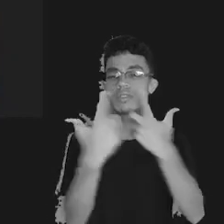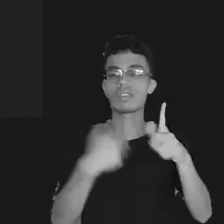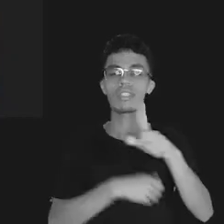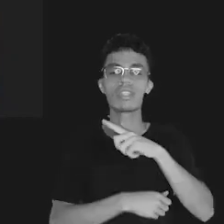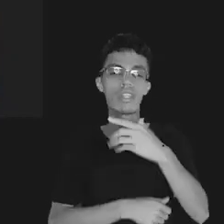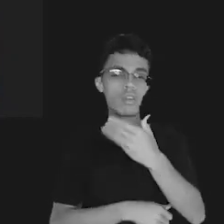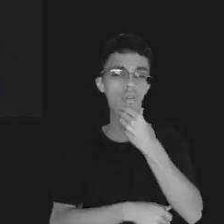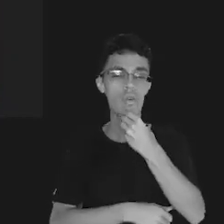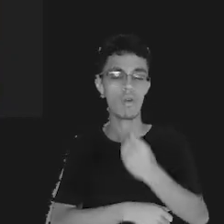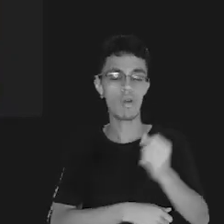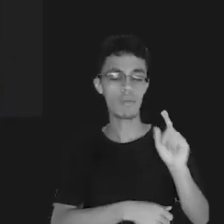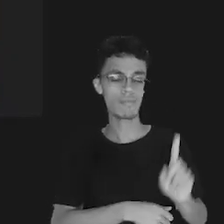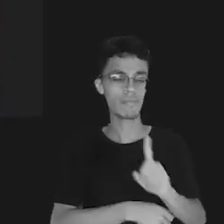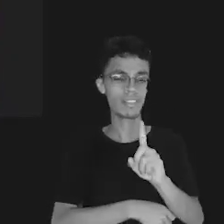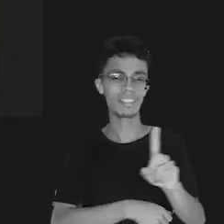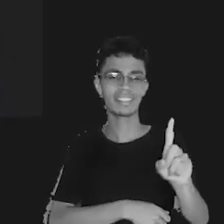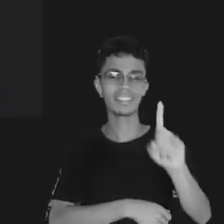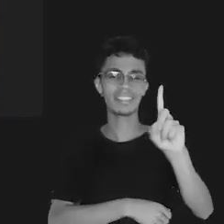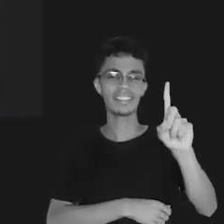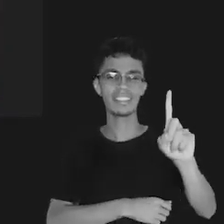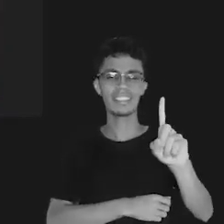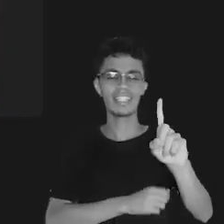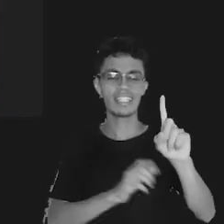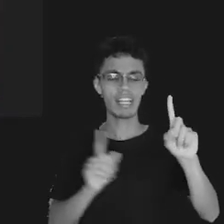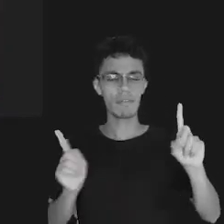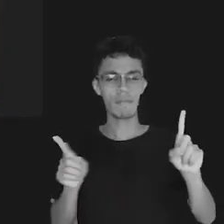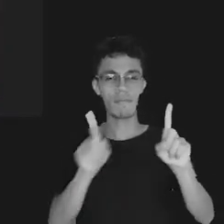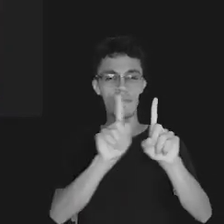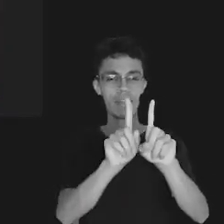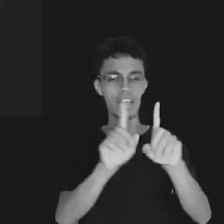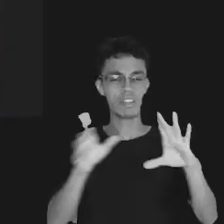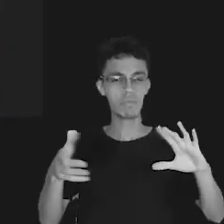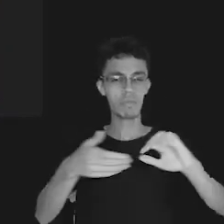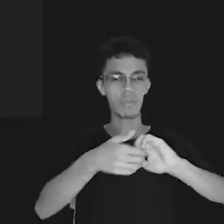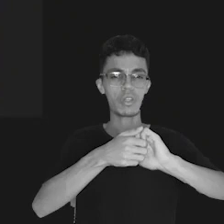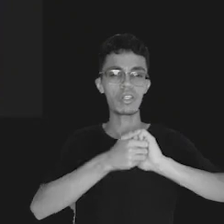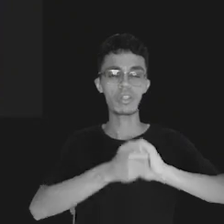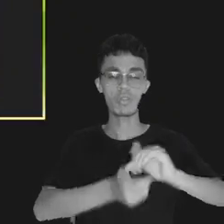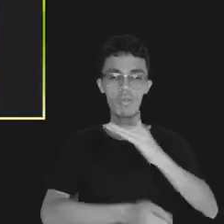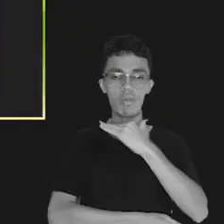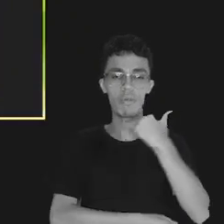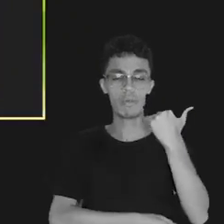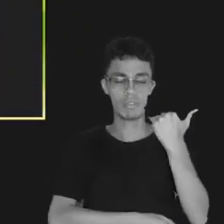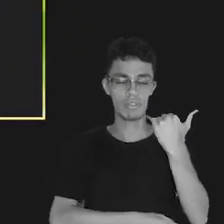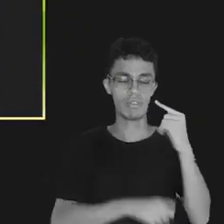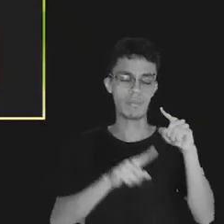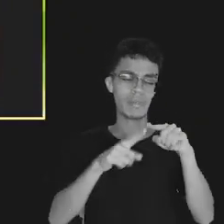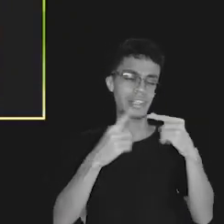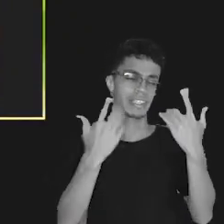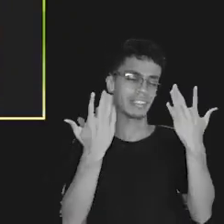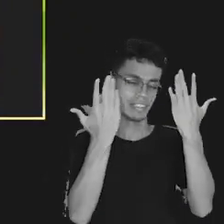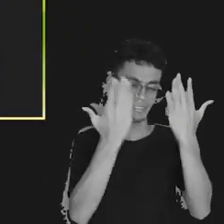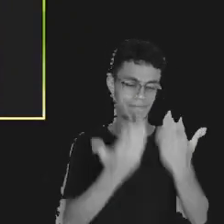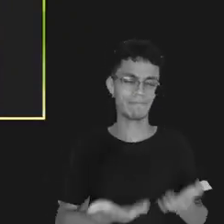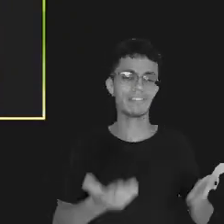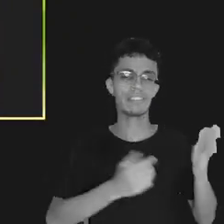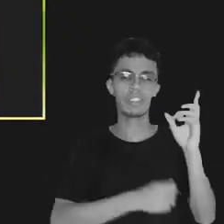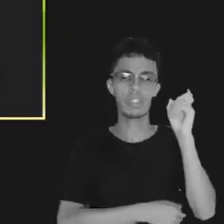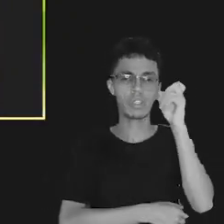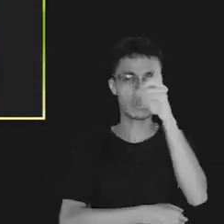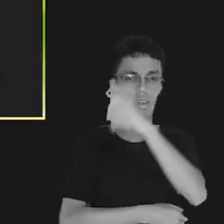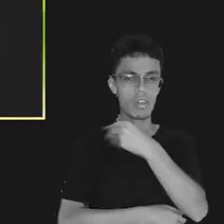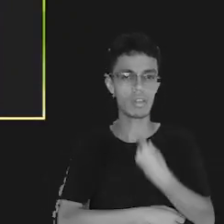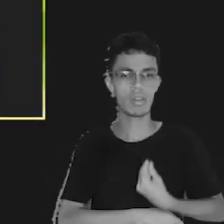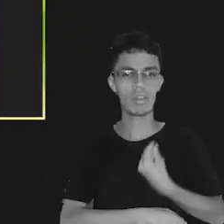homens não andam sempre de braços dados com a morte? Mas, excelência, tem sido muito difícil a